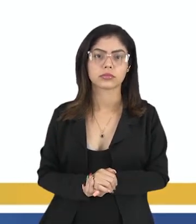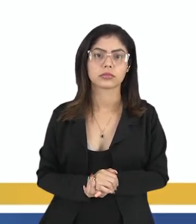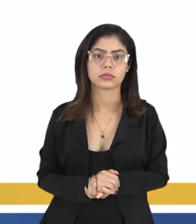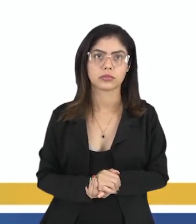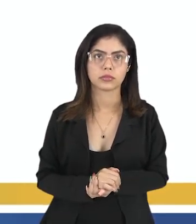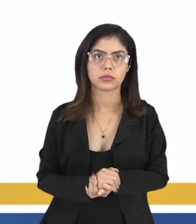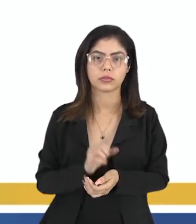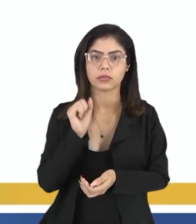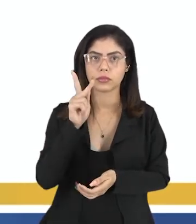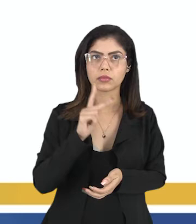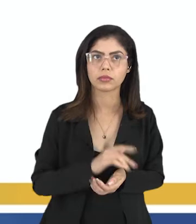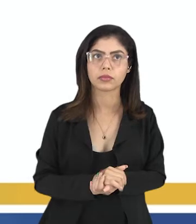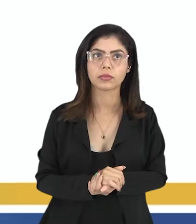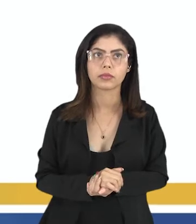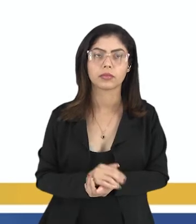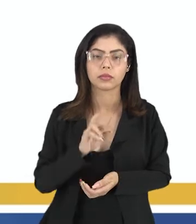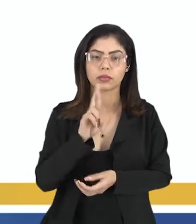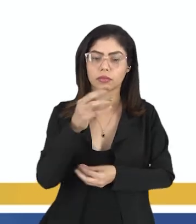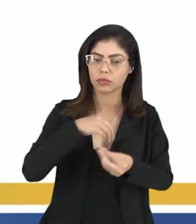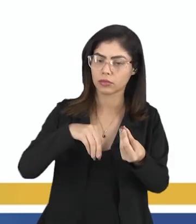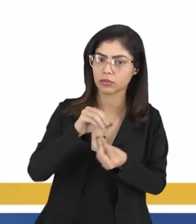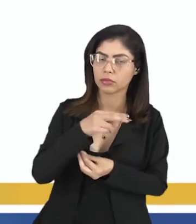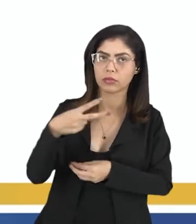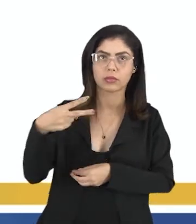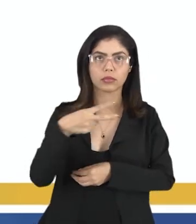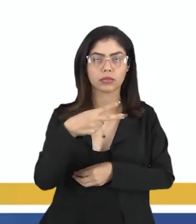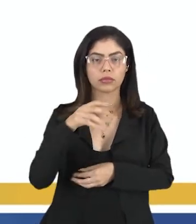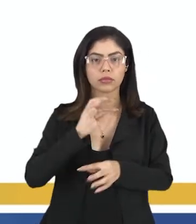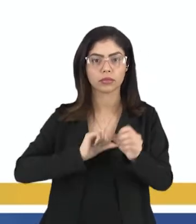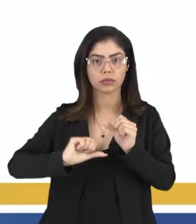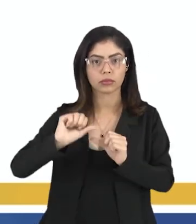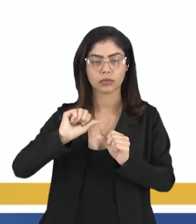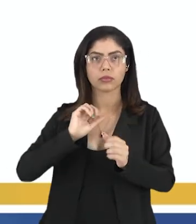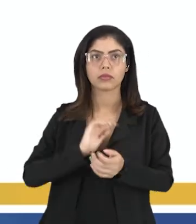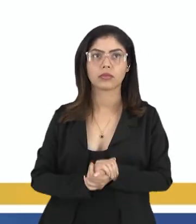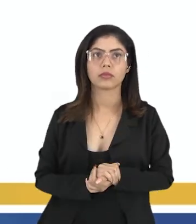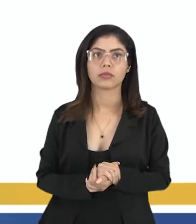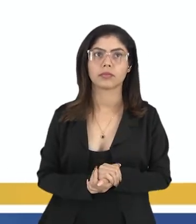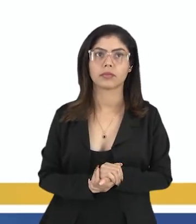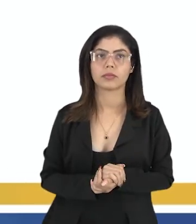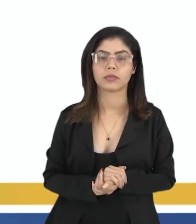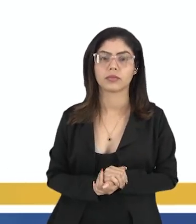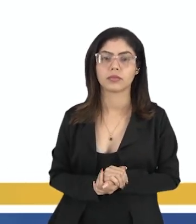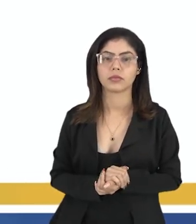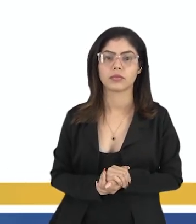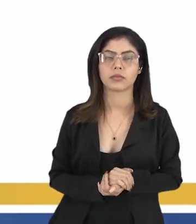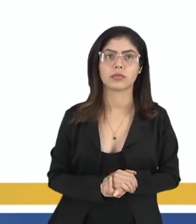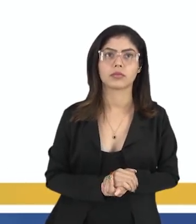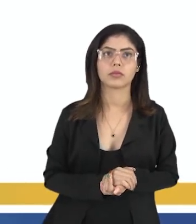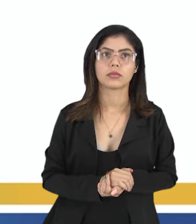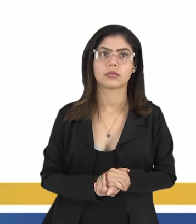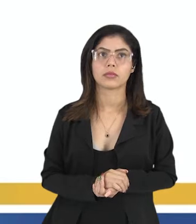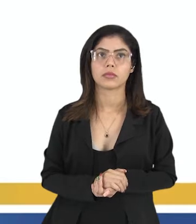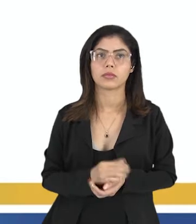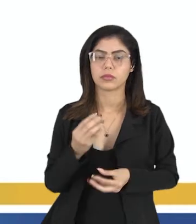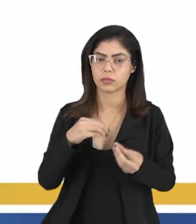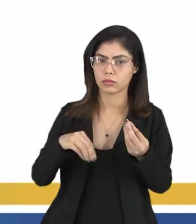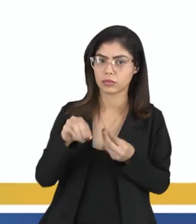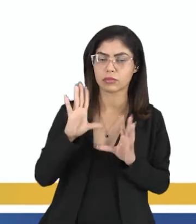ok? Então, vamos lá. Reação de dupla troca. Principal característica